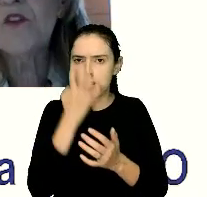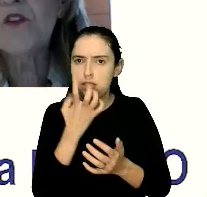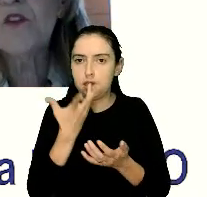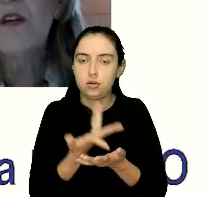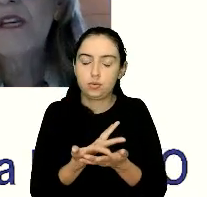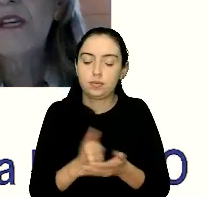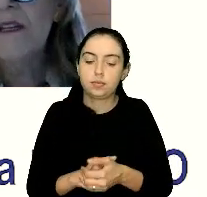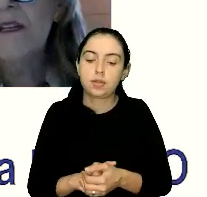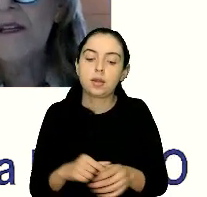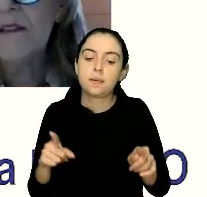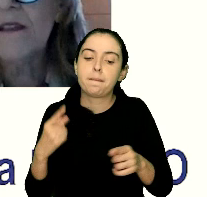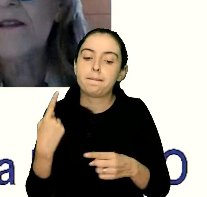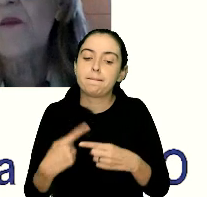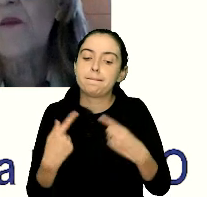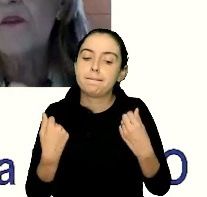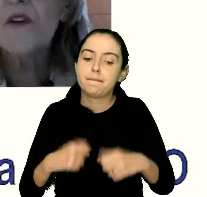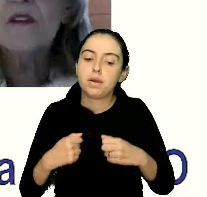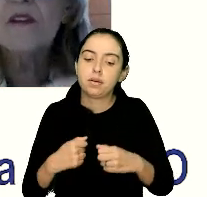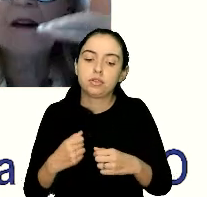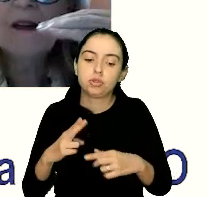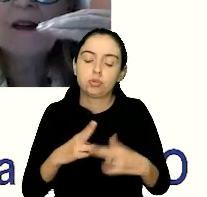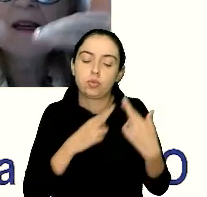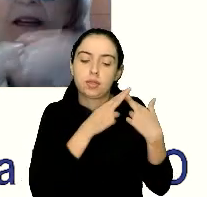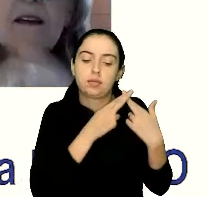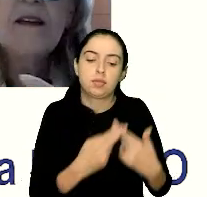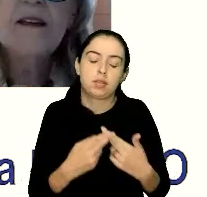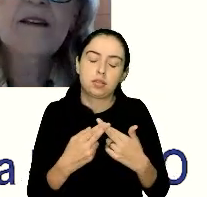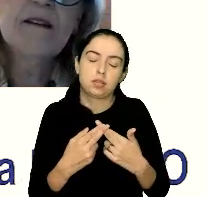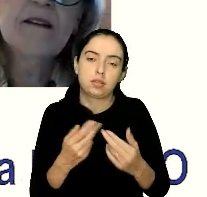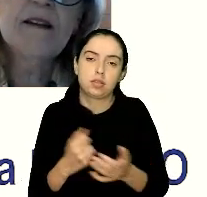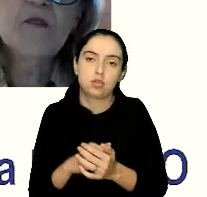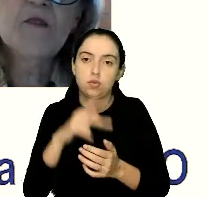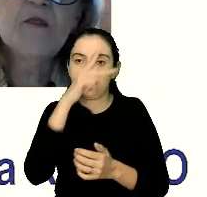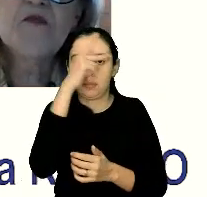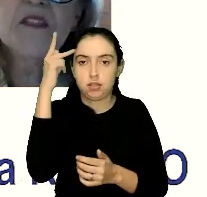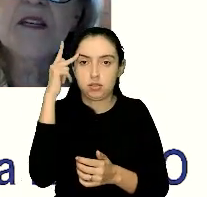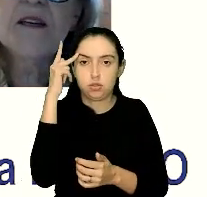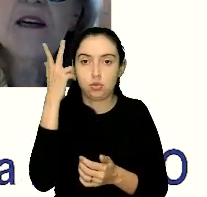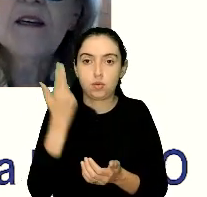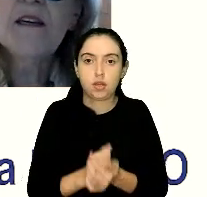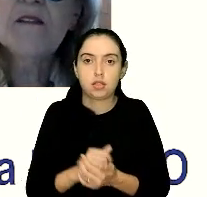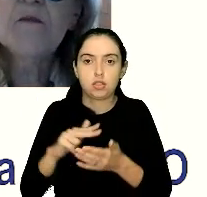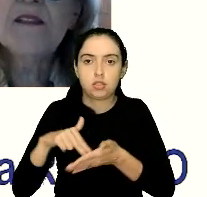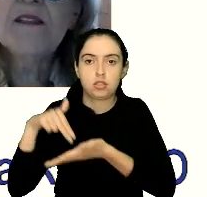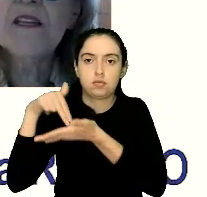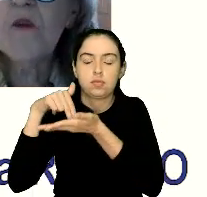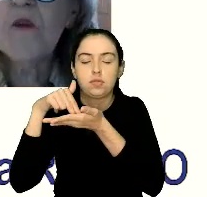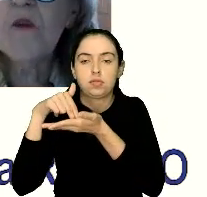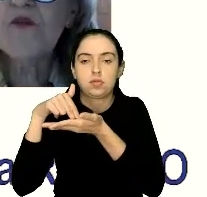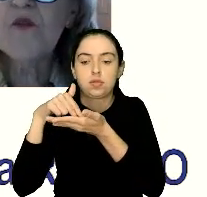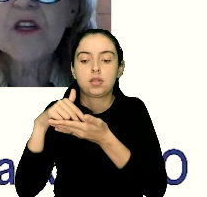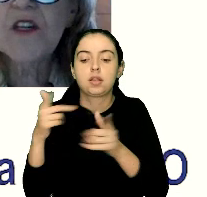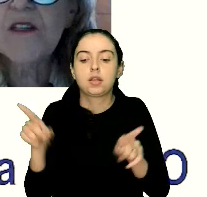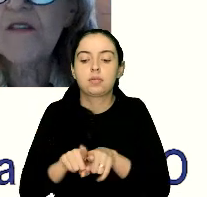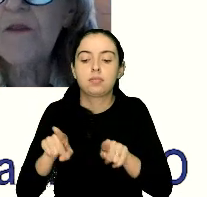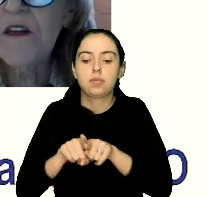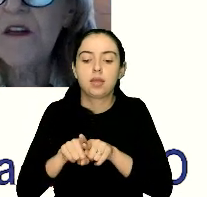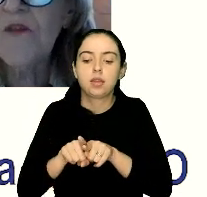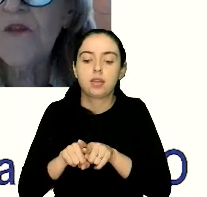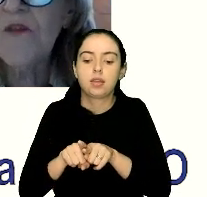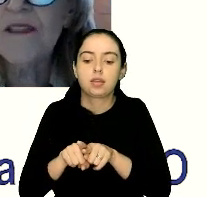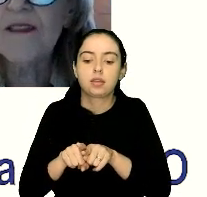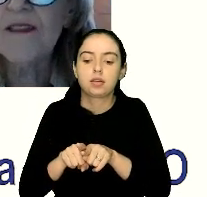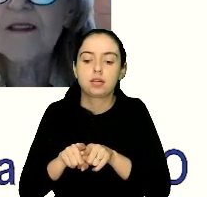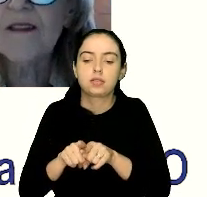você pode ter um líder, né, uma pessoa que está acima de você, que também seja uma pessoa que te